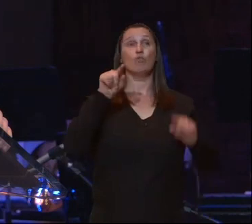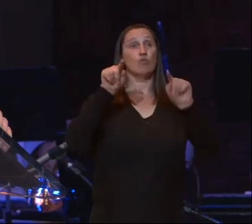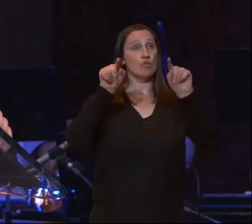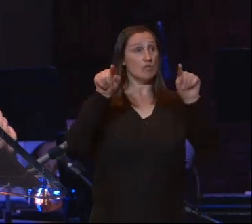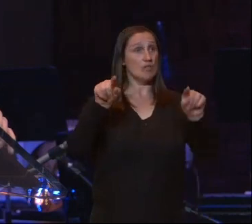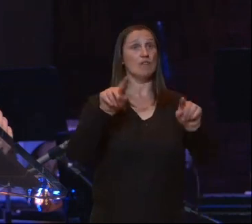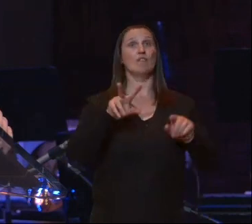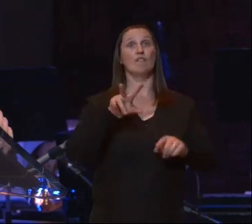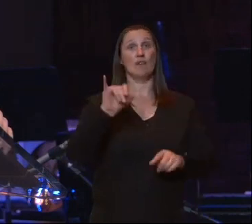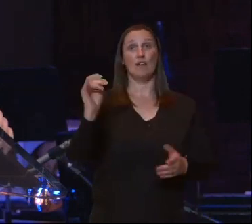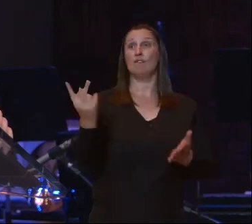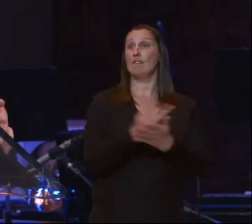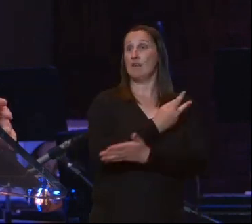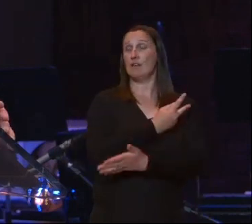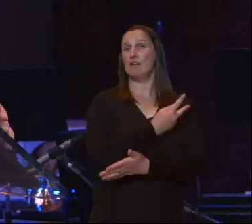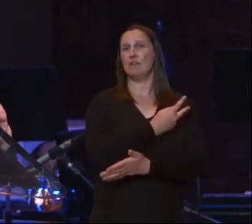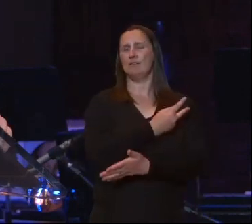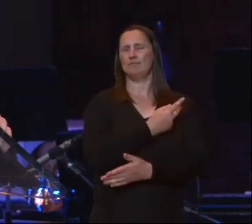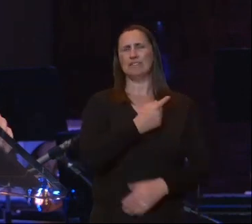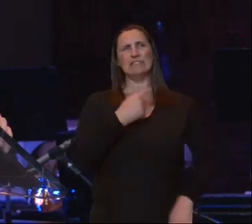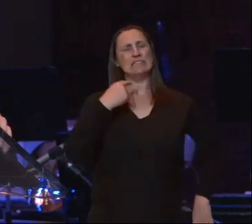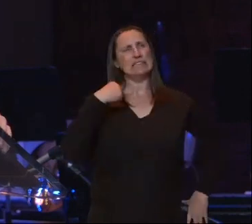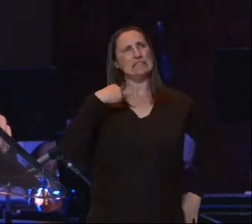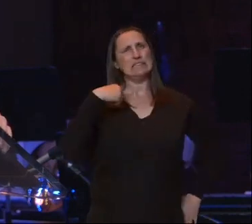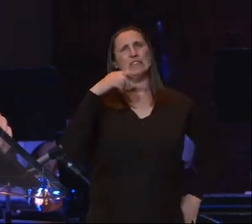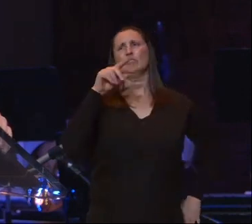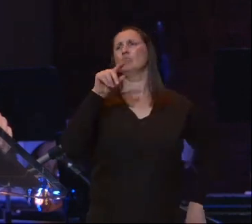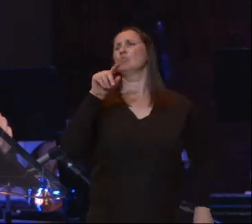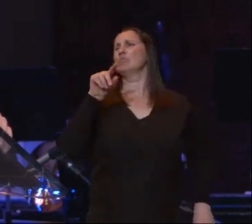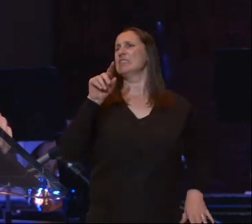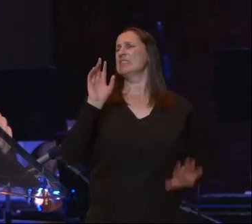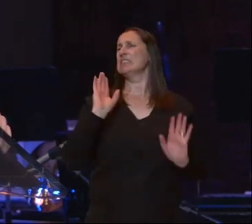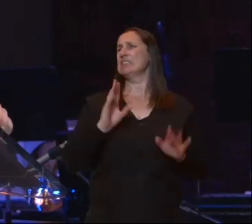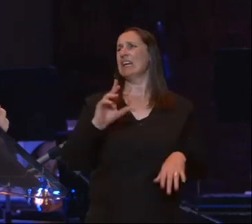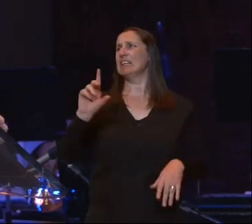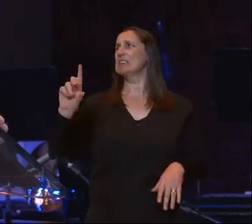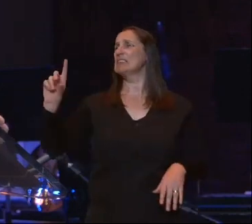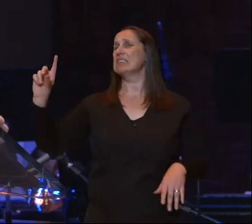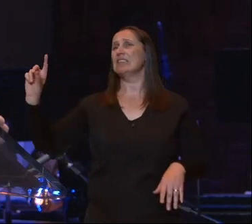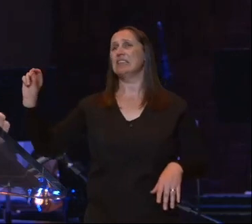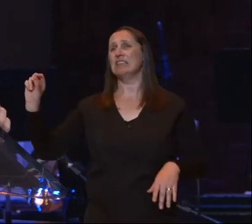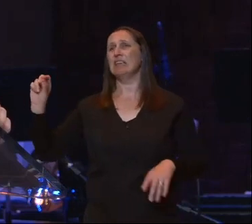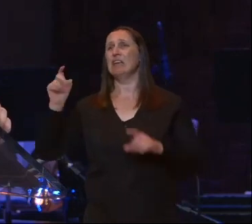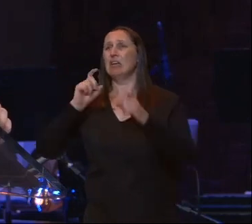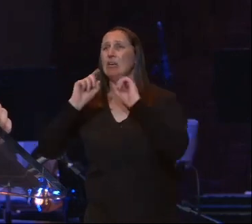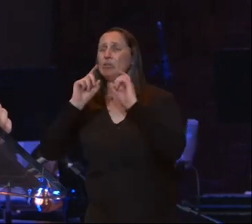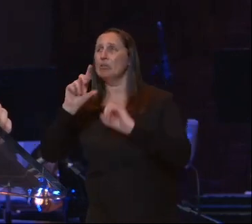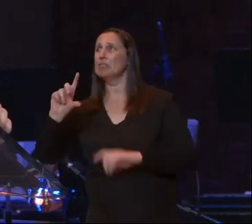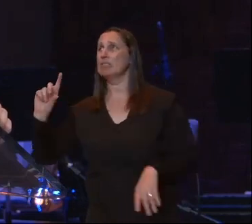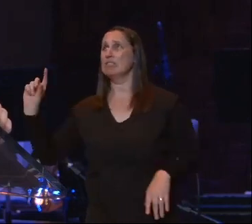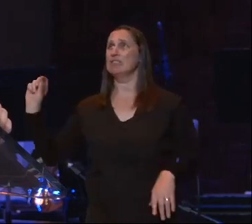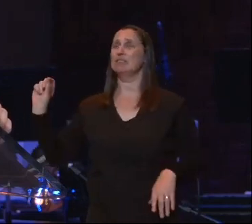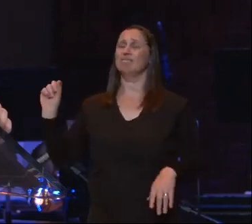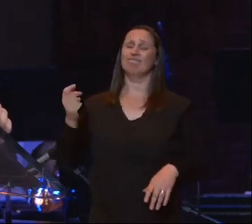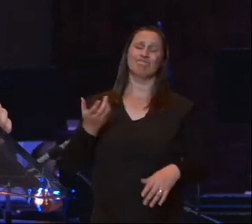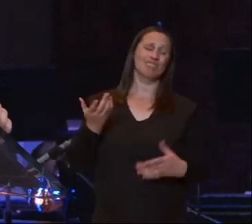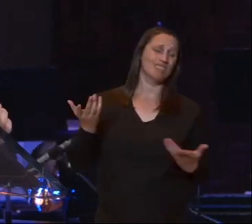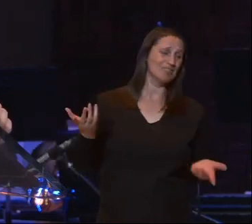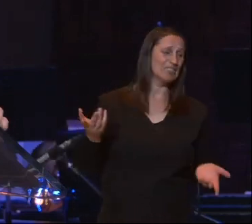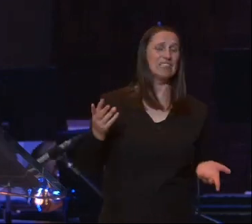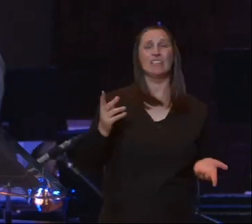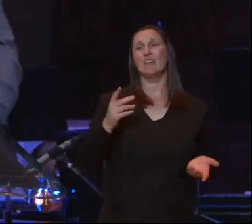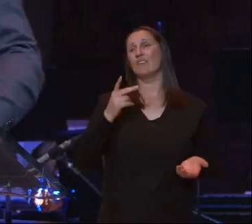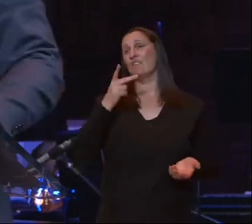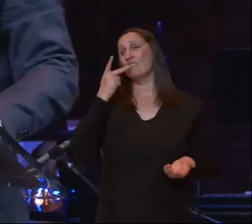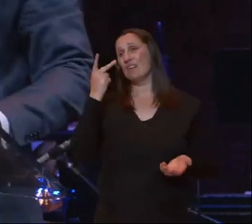Quantas vezes eu saí de reuniões chateado porque falei de um jeito que não era legal. Eu